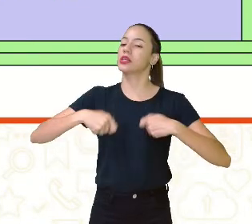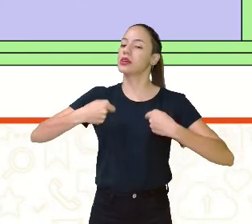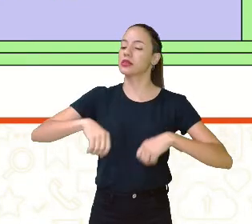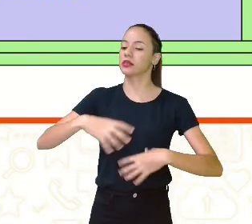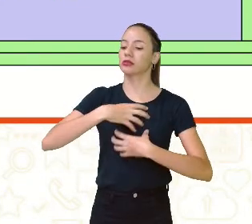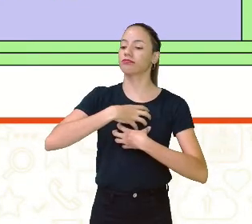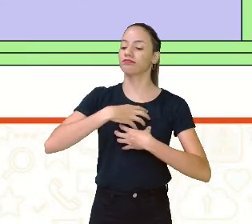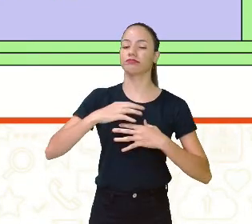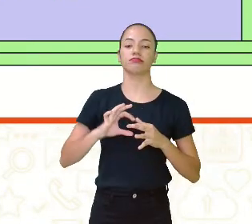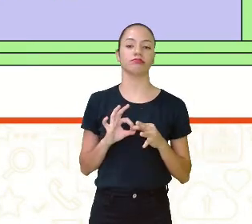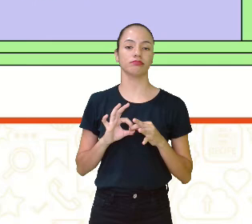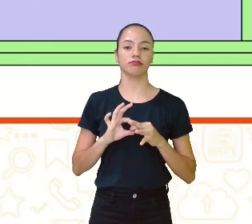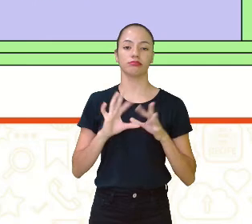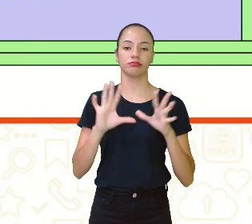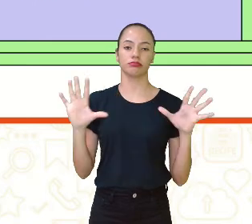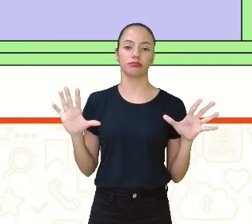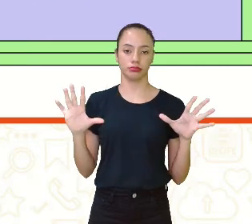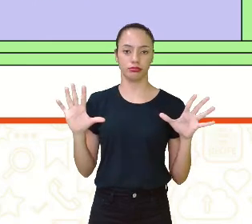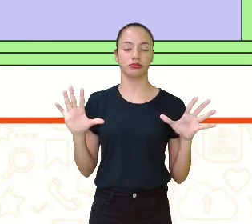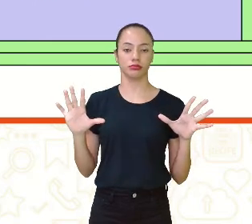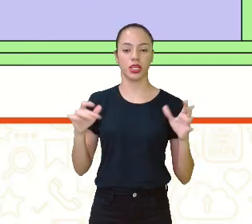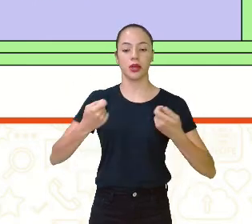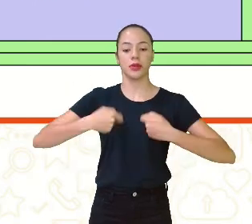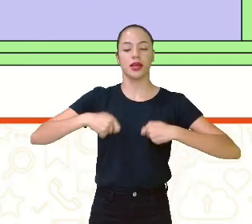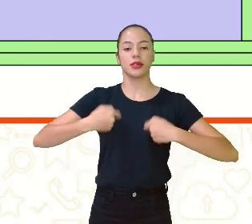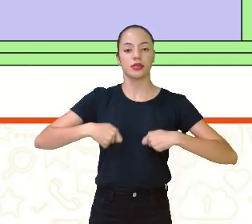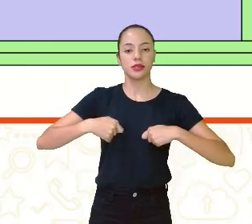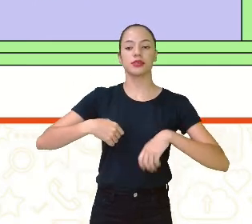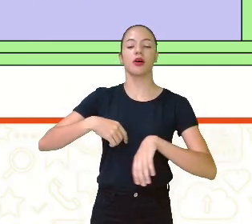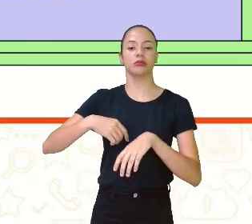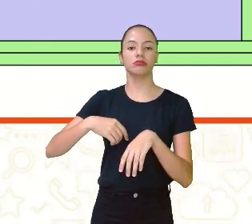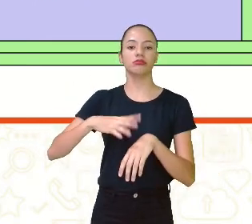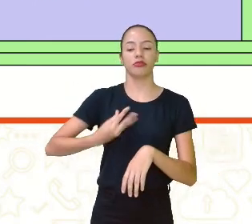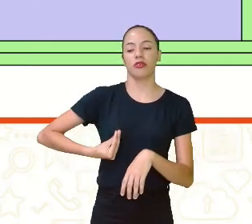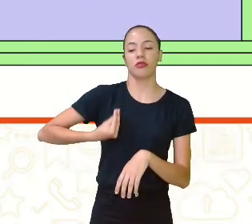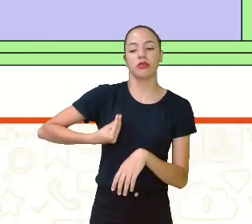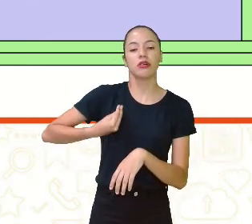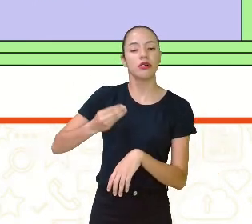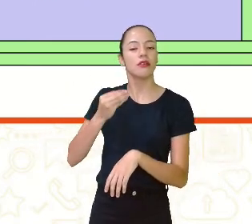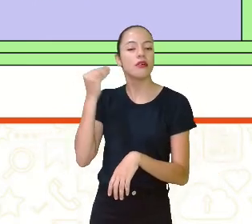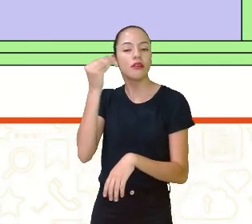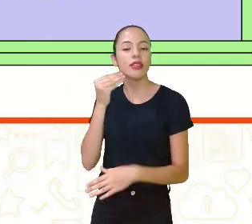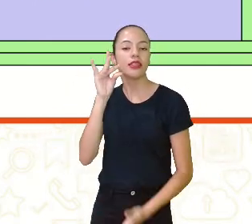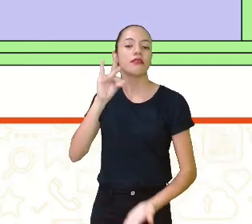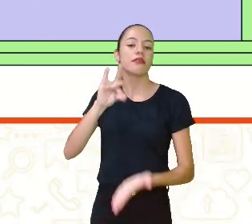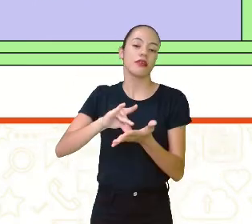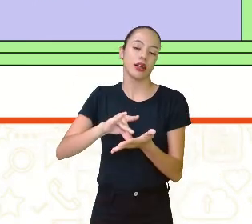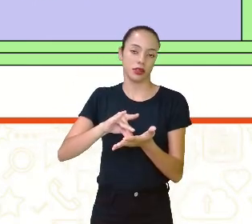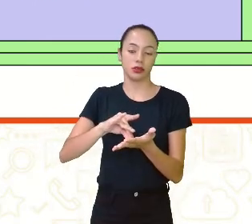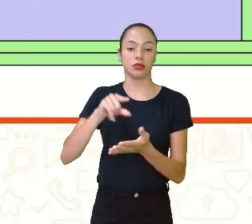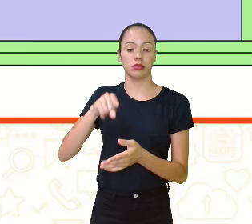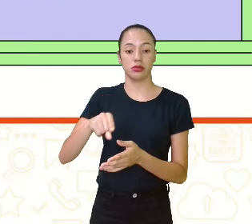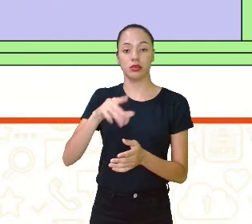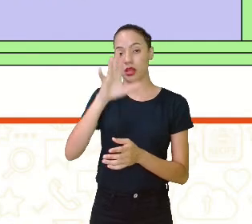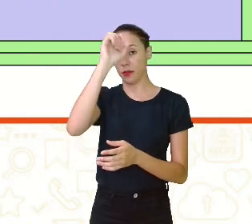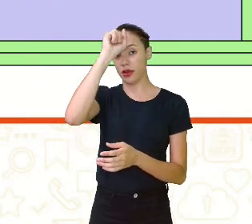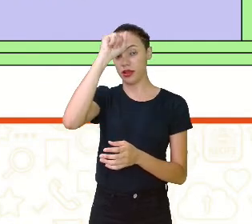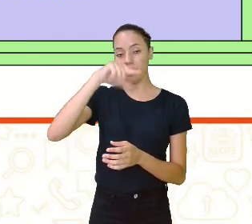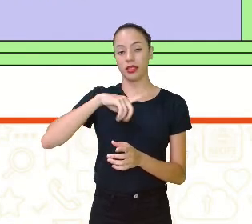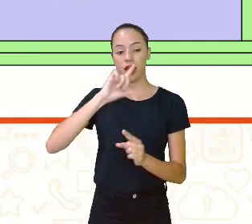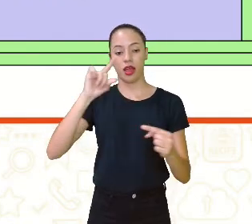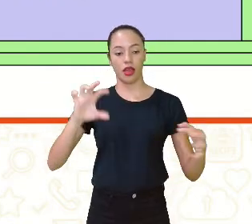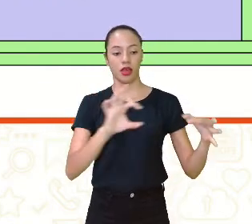sentir disponível, ele precisa se entregar. A aprendizagem é um processo associado ao desenvolvimento